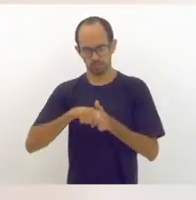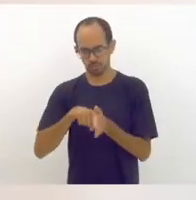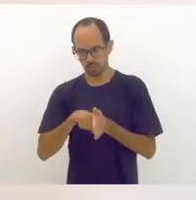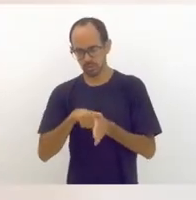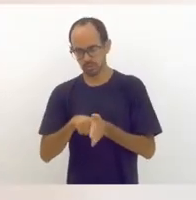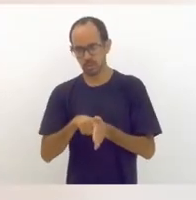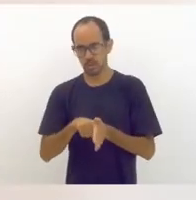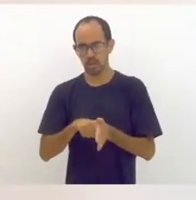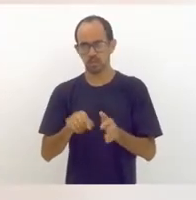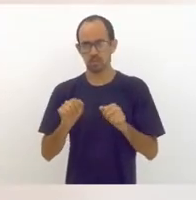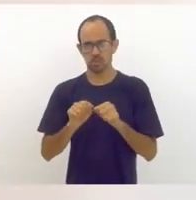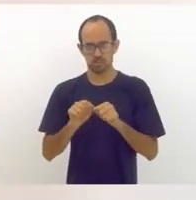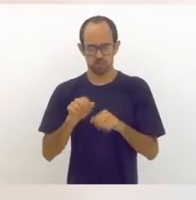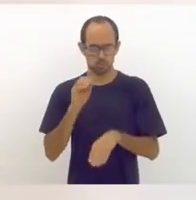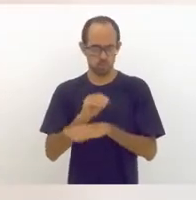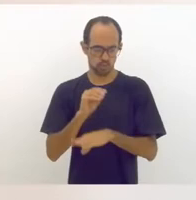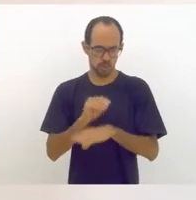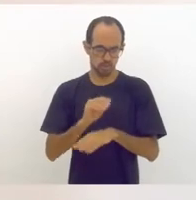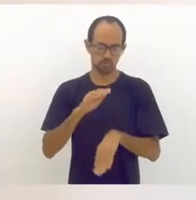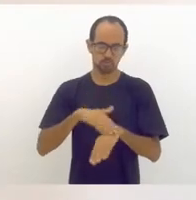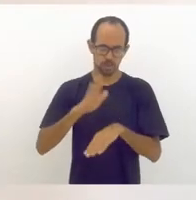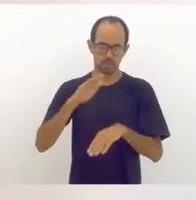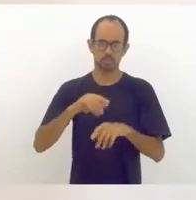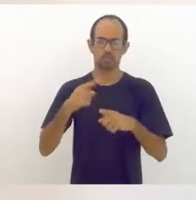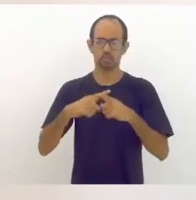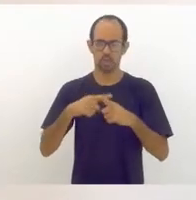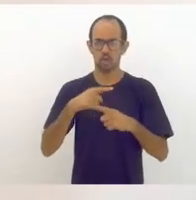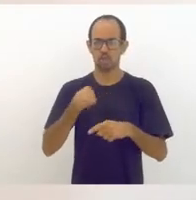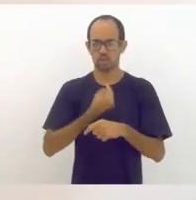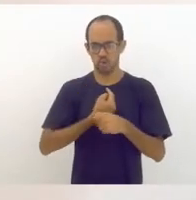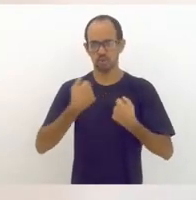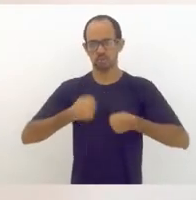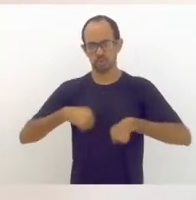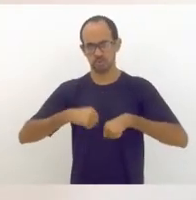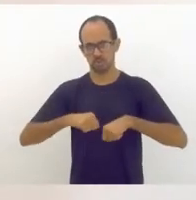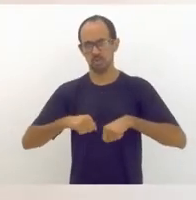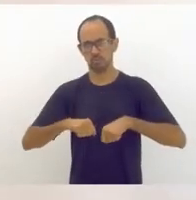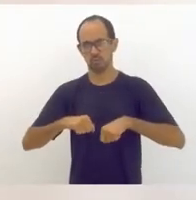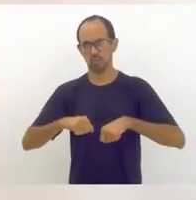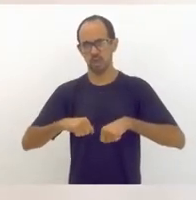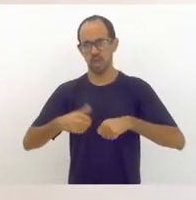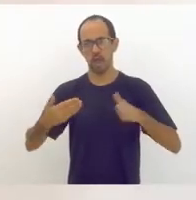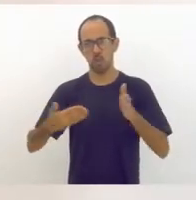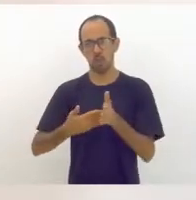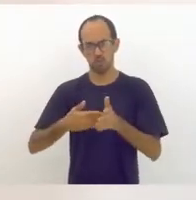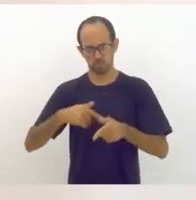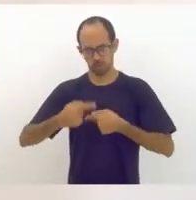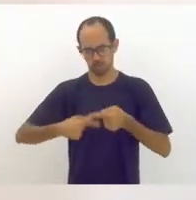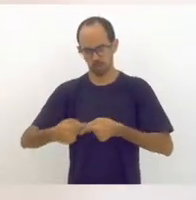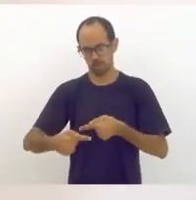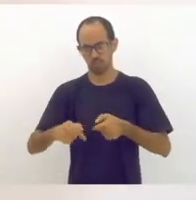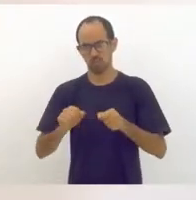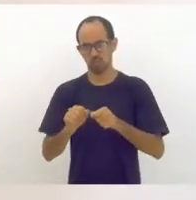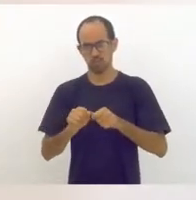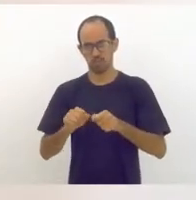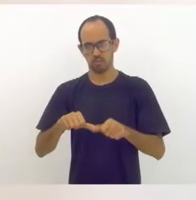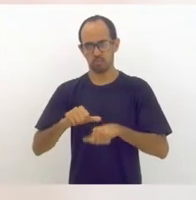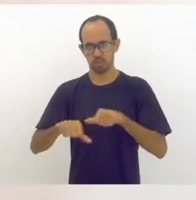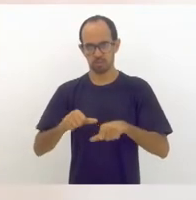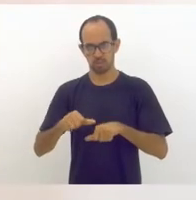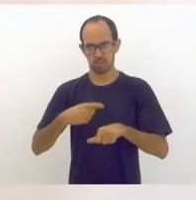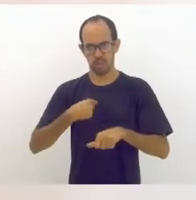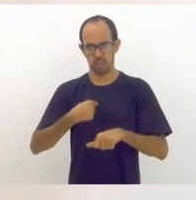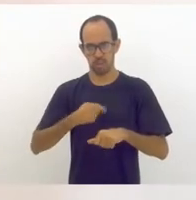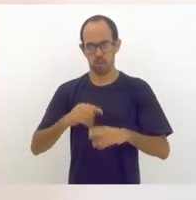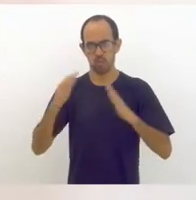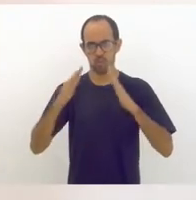ativo e preservar cada vez mais, pois a gente depende disso, e mais do que a gente é a última geração que faz essa mudança. Então, eu, enquanto morador de Vassouras,